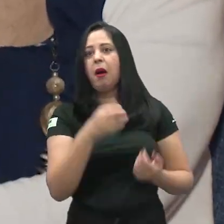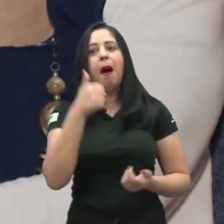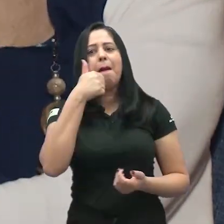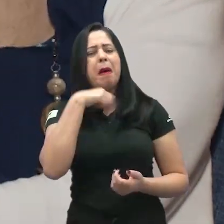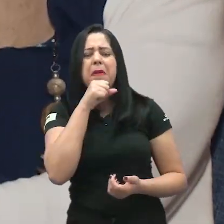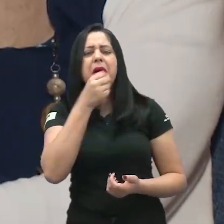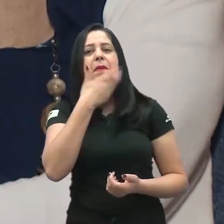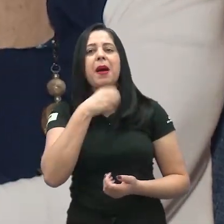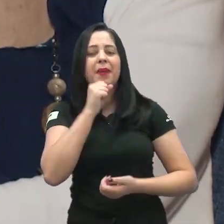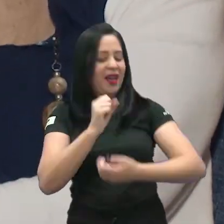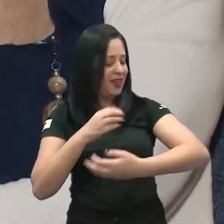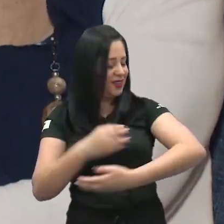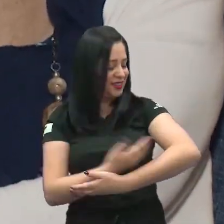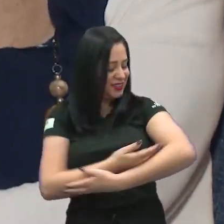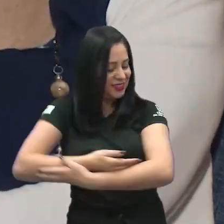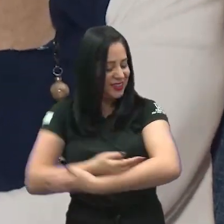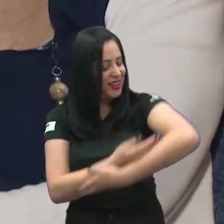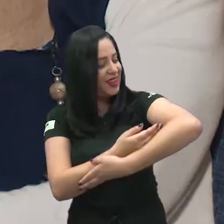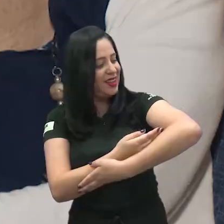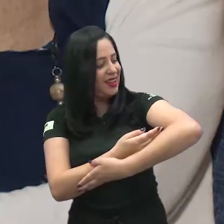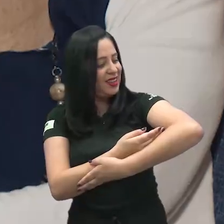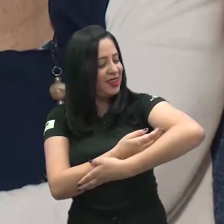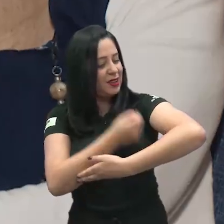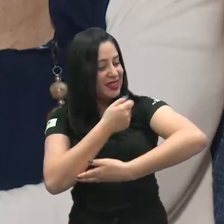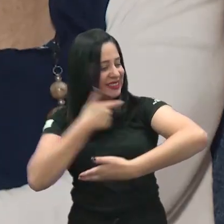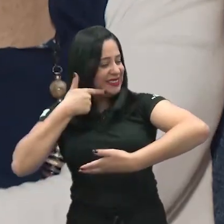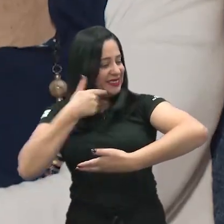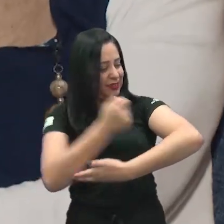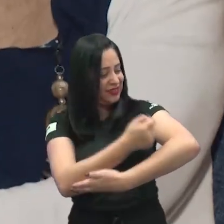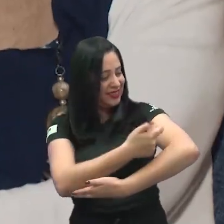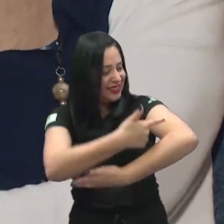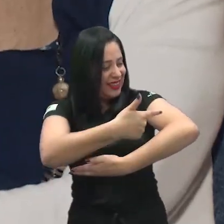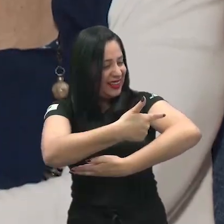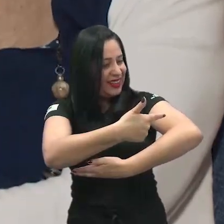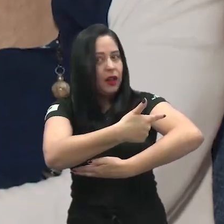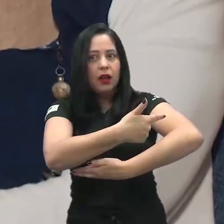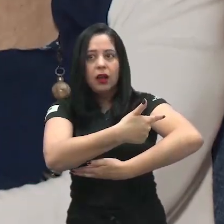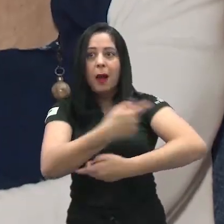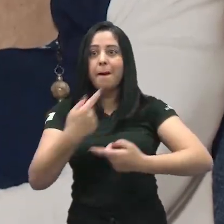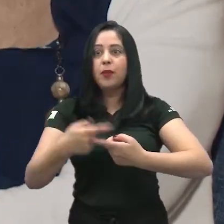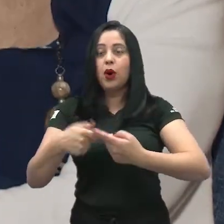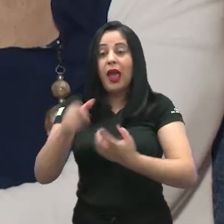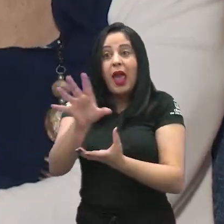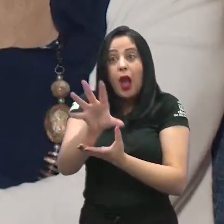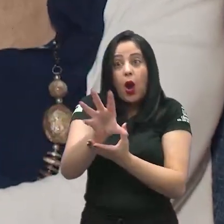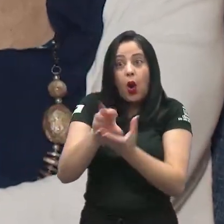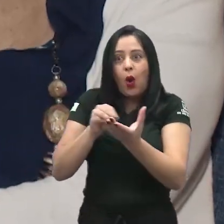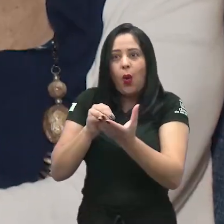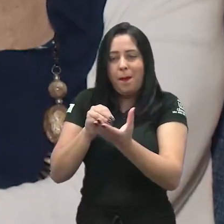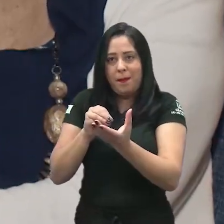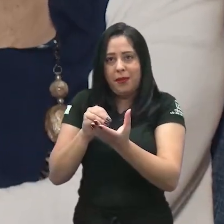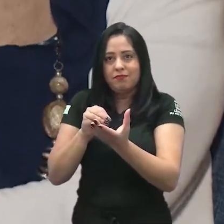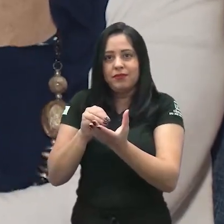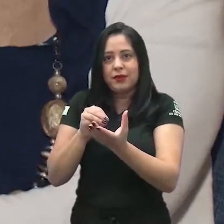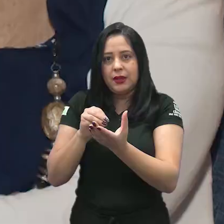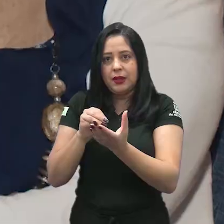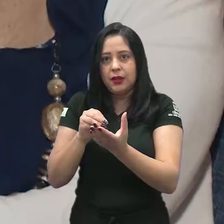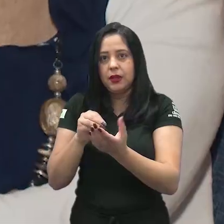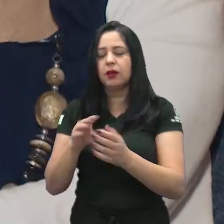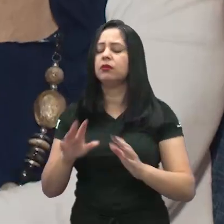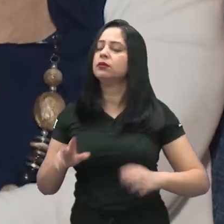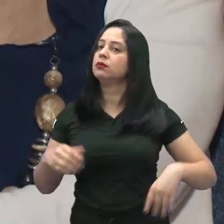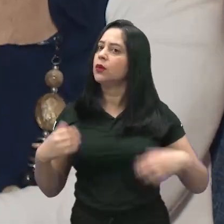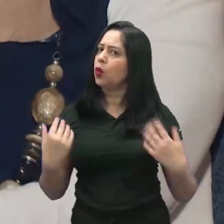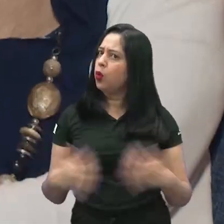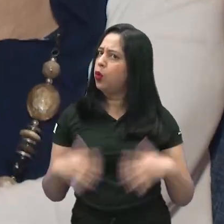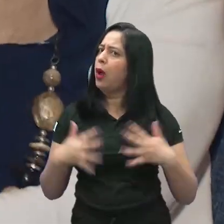cuida, está sorrindo. O neurônio espelho é isso. Você aprende a partir do teu grupo. Nossa,